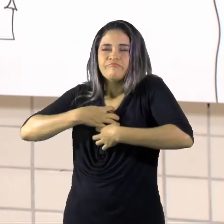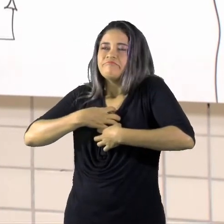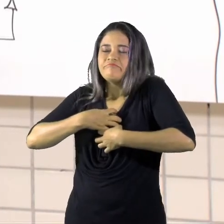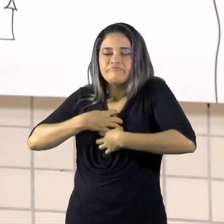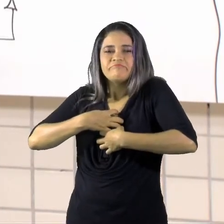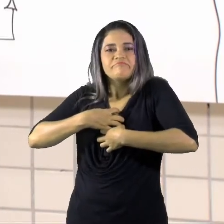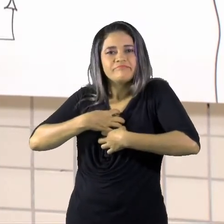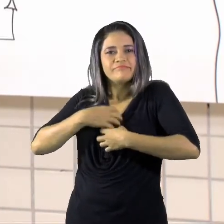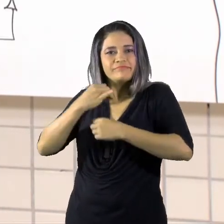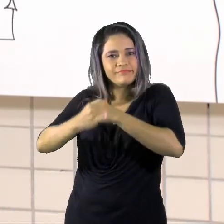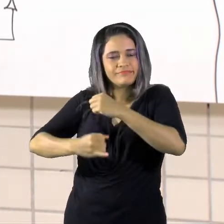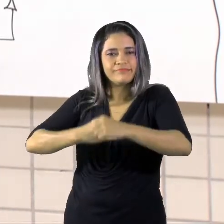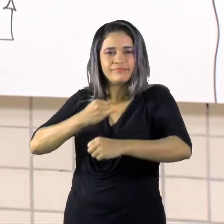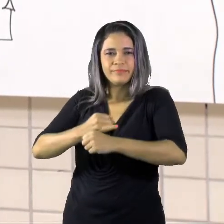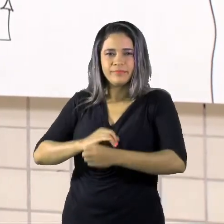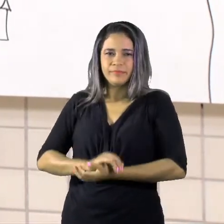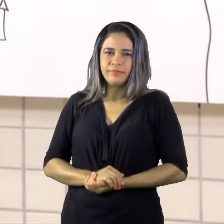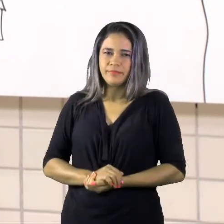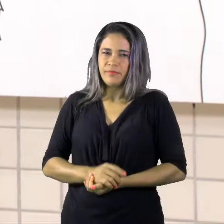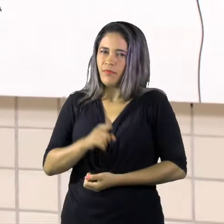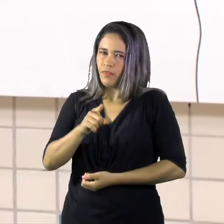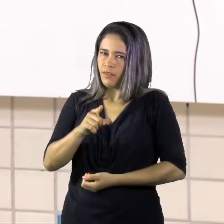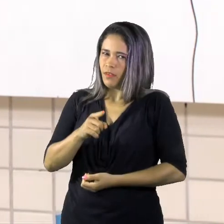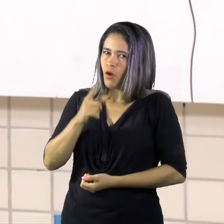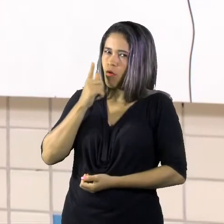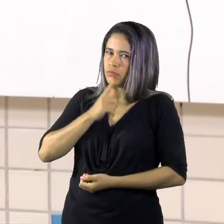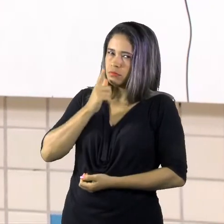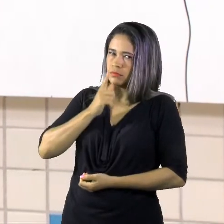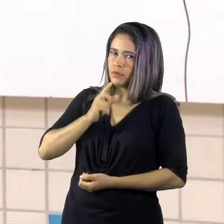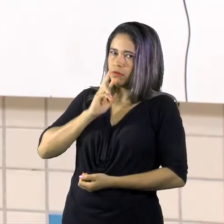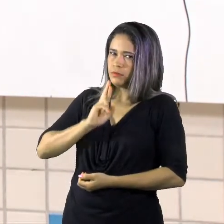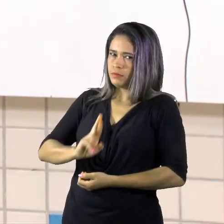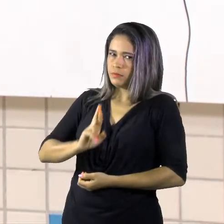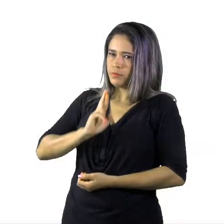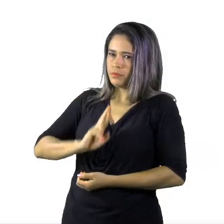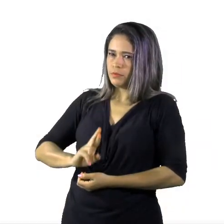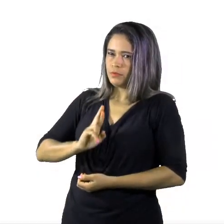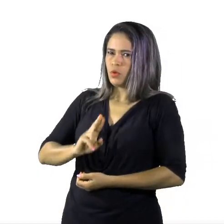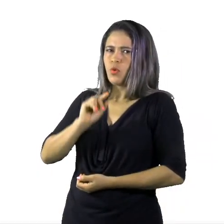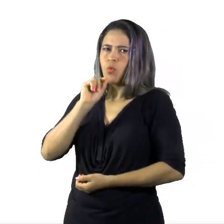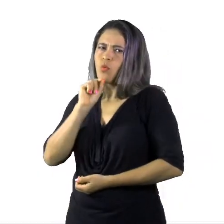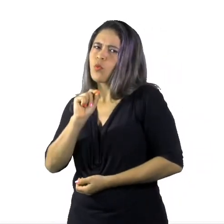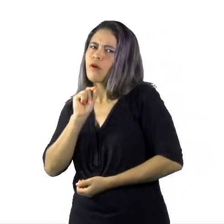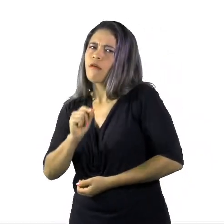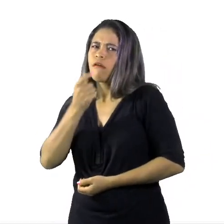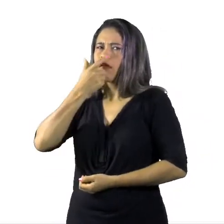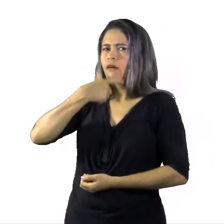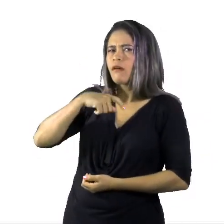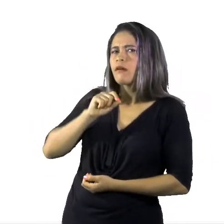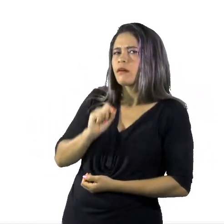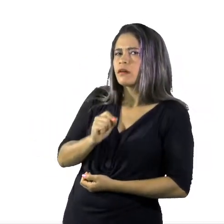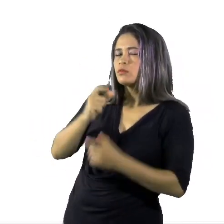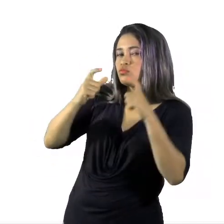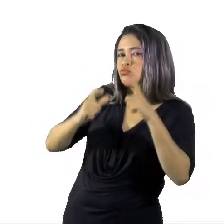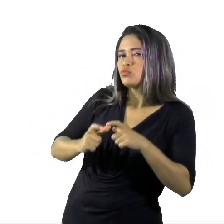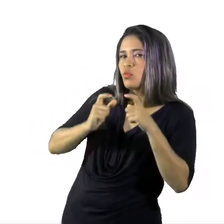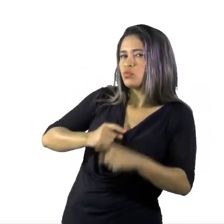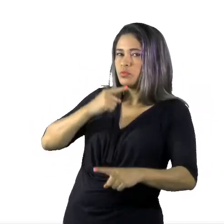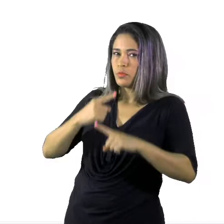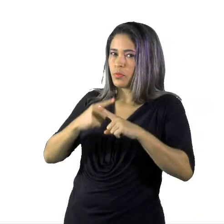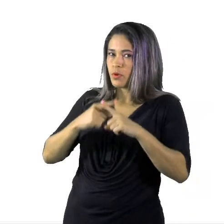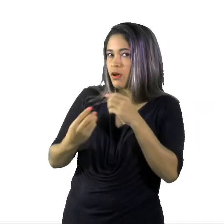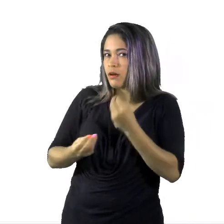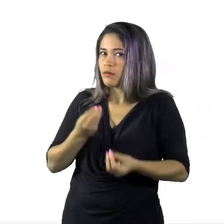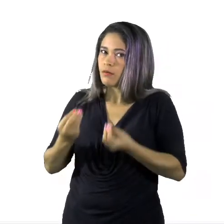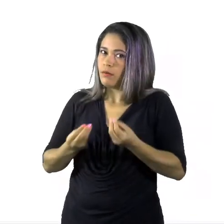na internet. Você consegue responder as perguntas o que, quem, onde, porquê e como